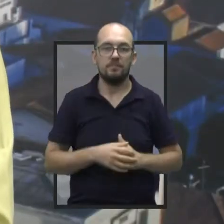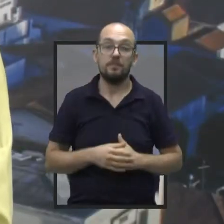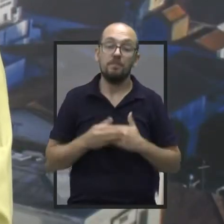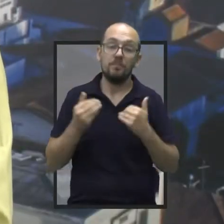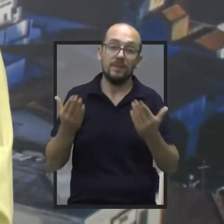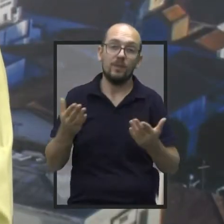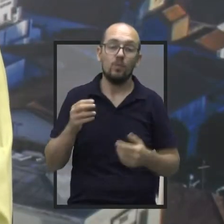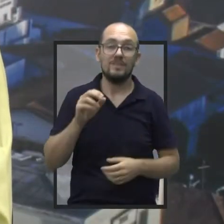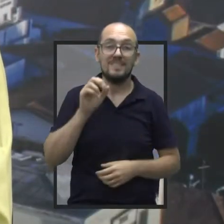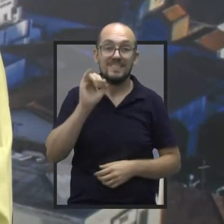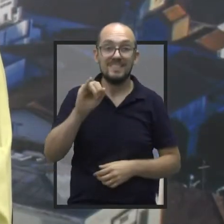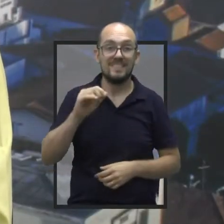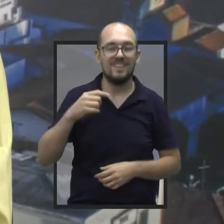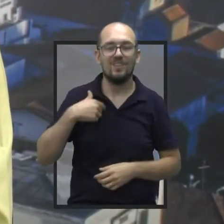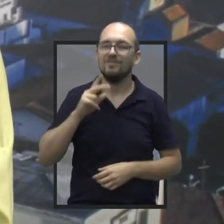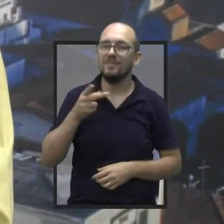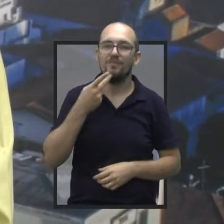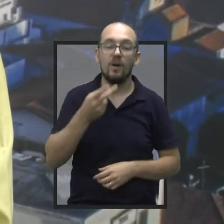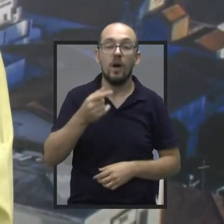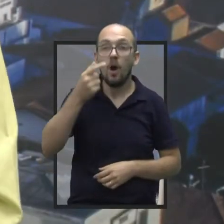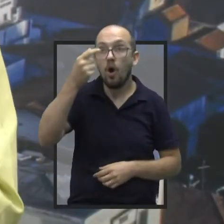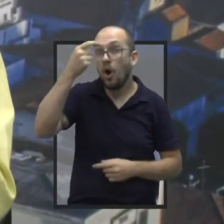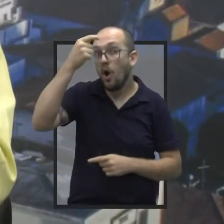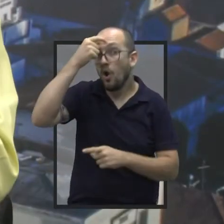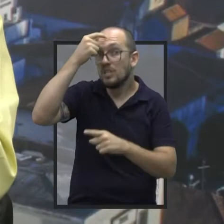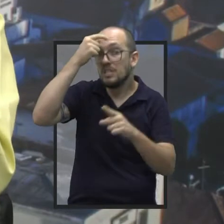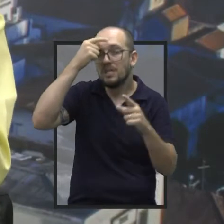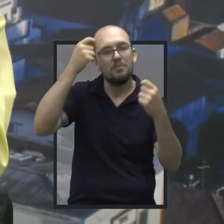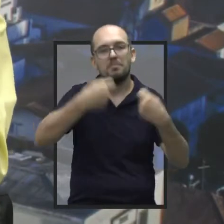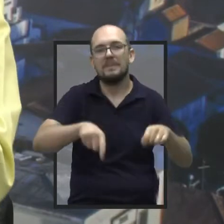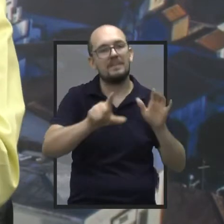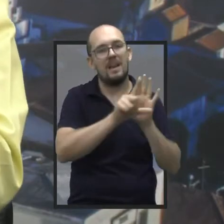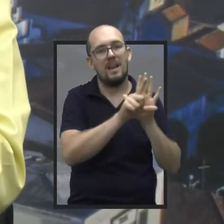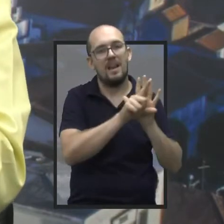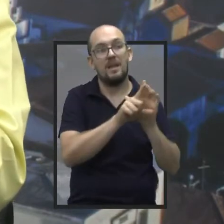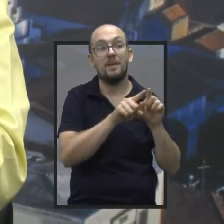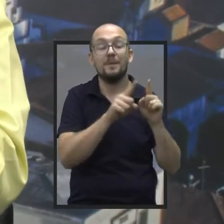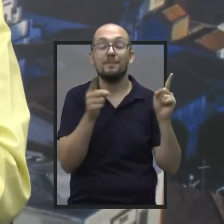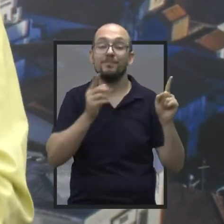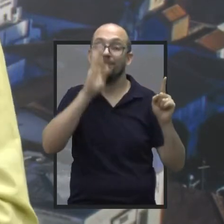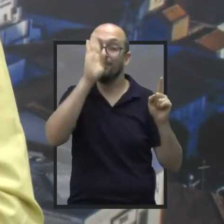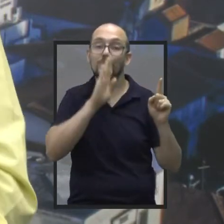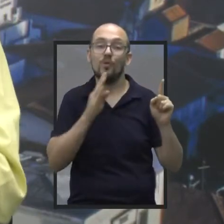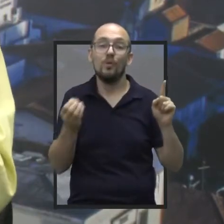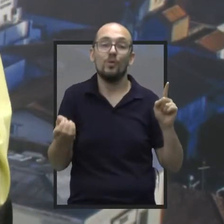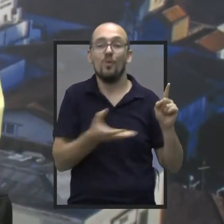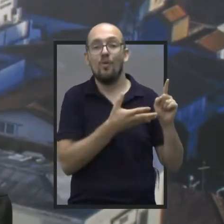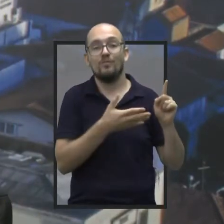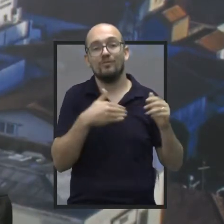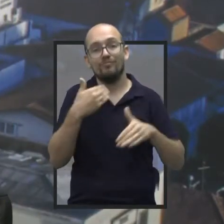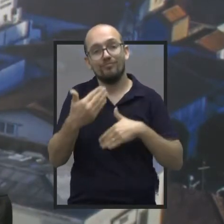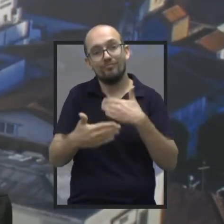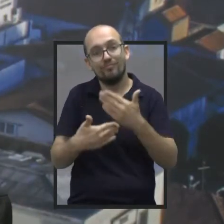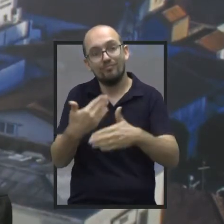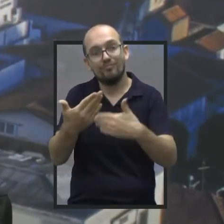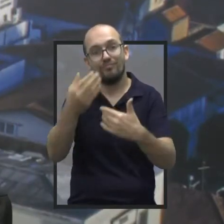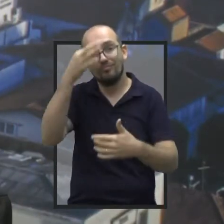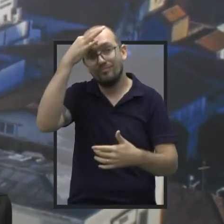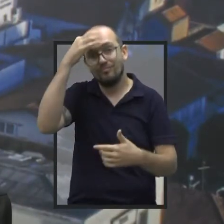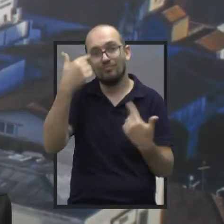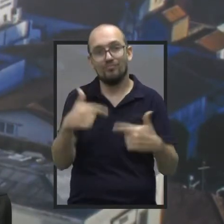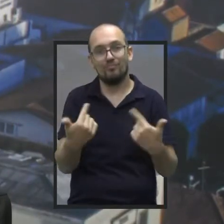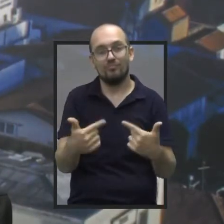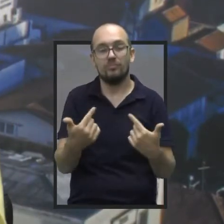houvesse bom senso, metade dos projetos seriam desnecessários. Mas infelizmente nós somos uma nação nova e nós estamos caminhando para isso. Esse projeto ele também